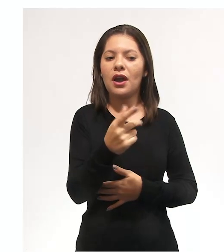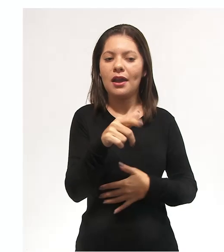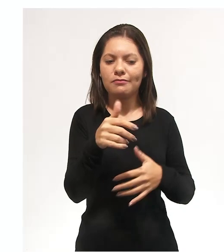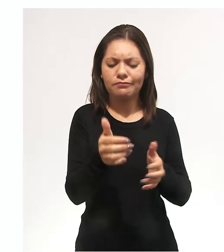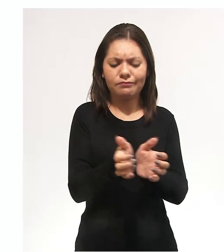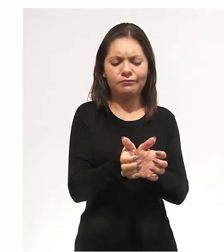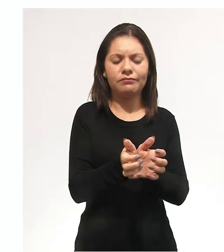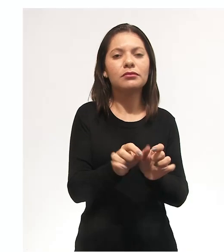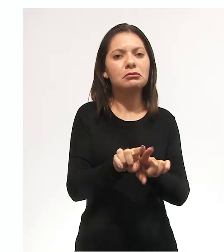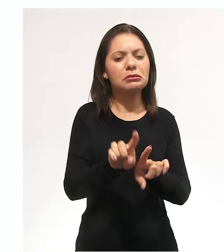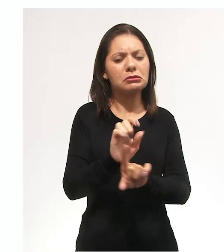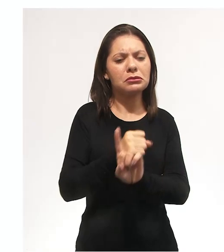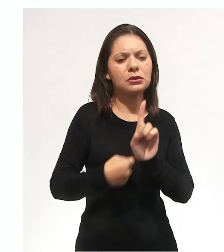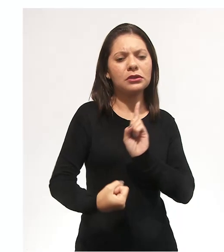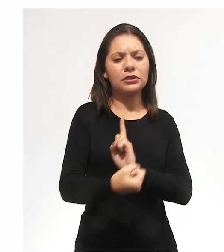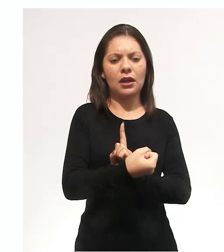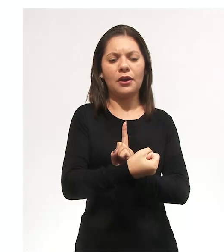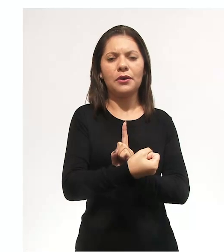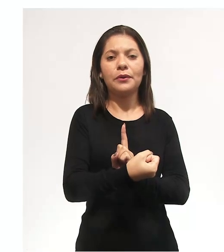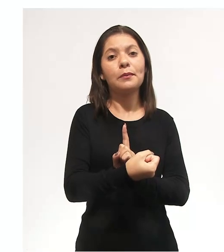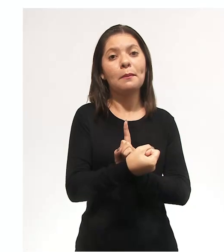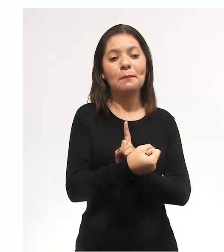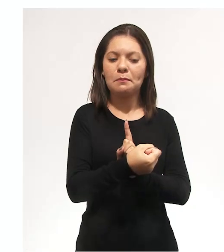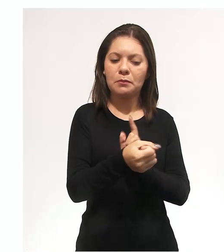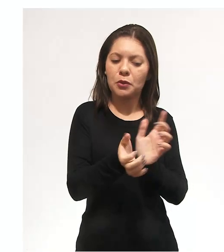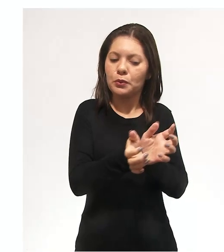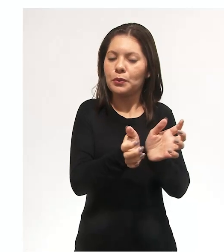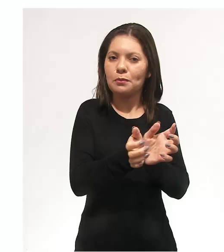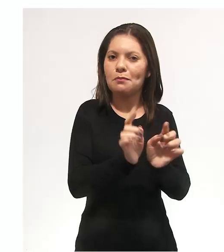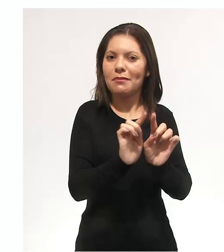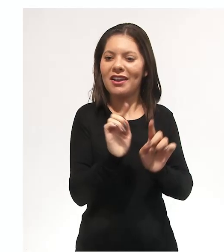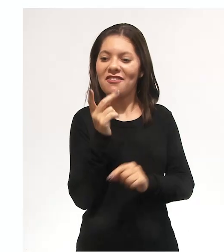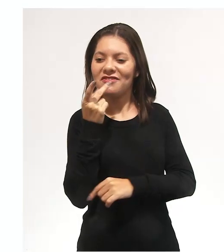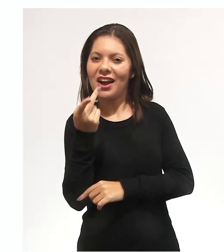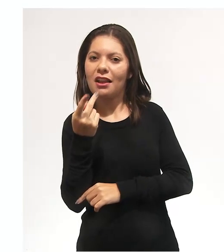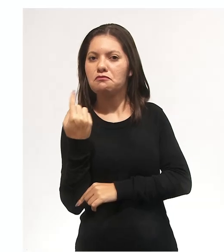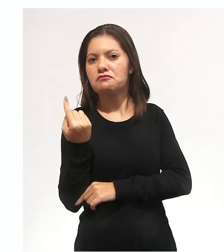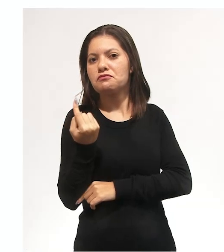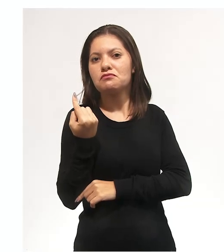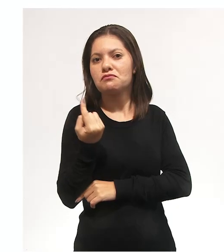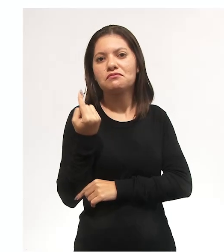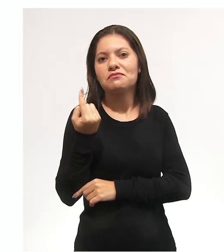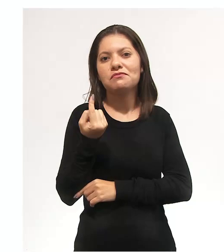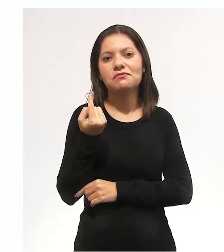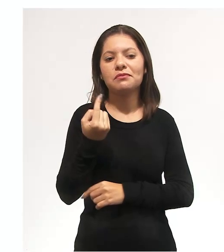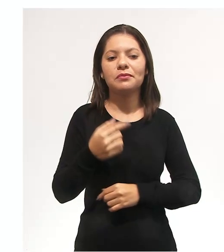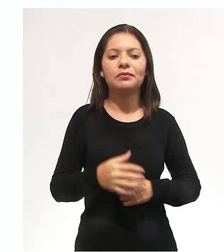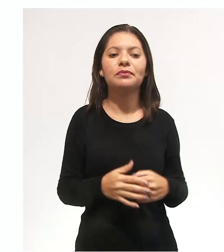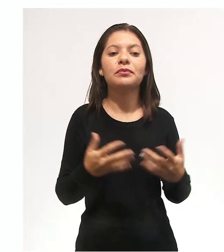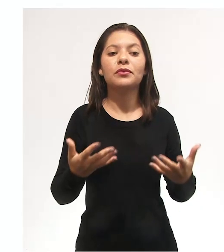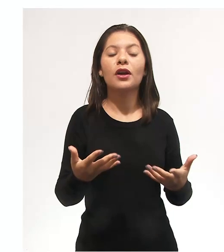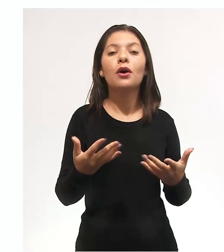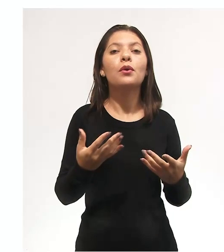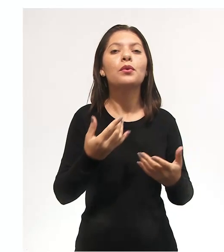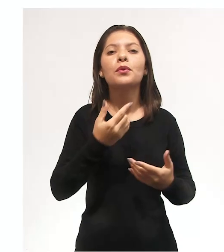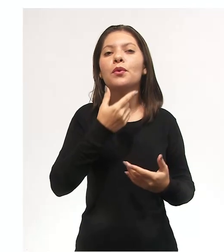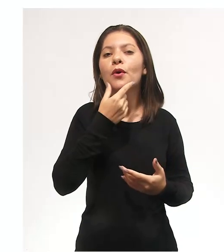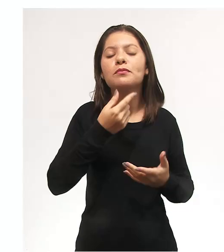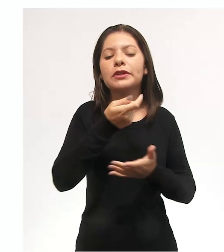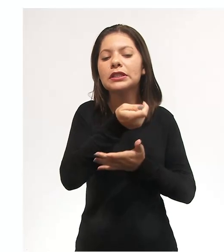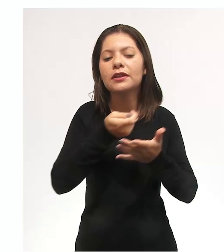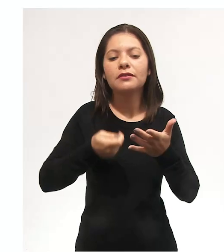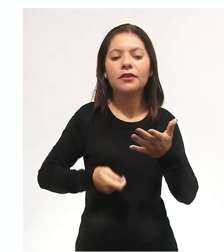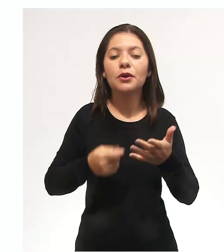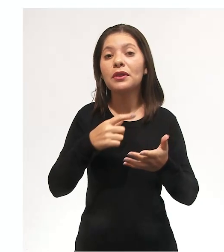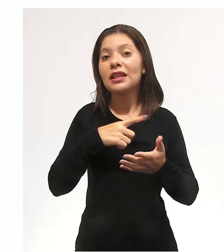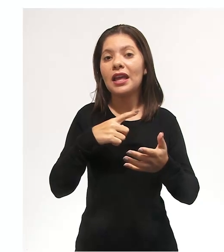e social, né, a fala já é mais do indivíduo. Então, para ele, o signo linguístico é composto